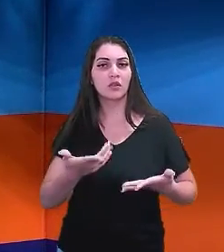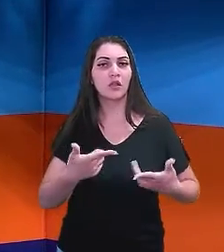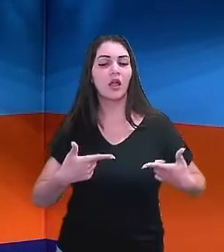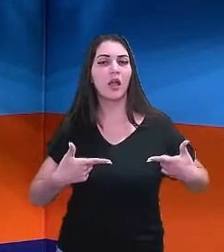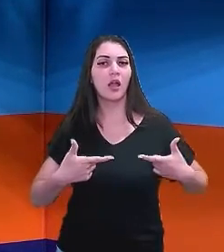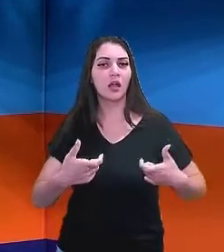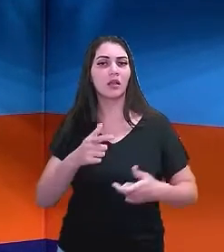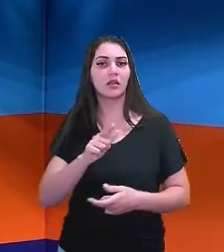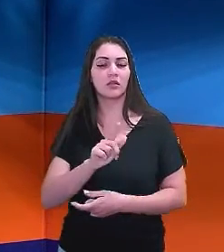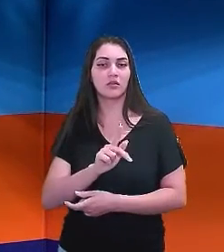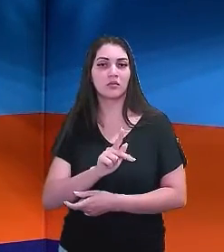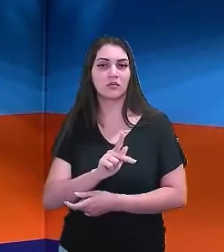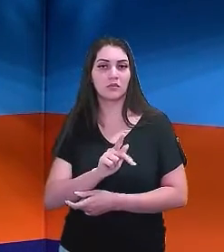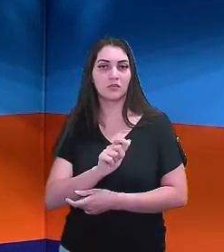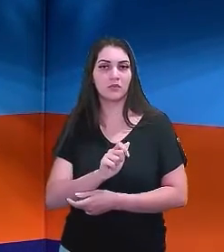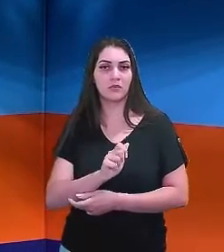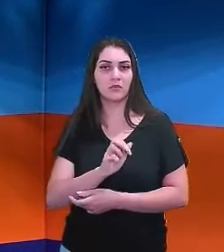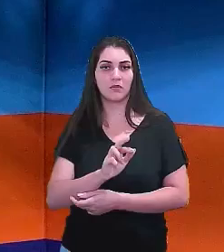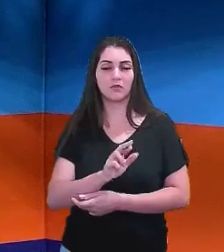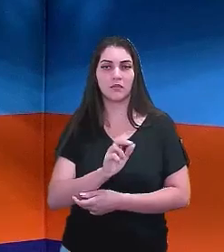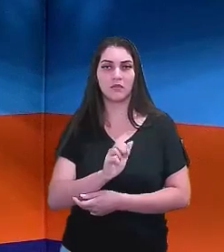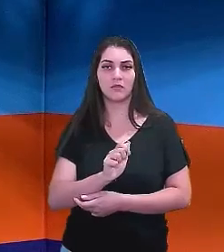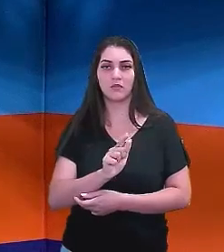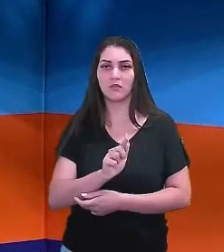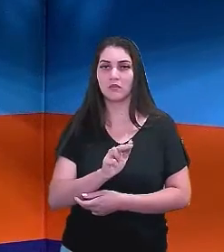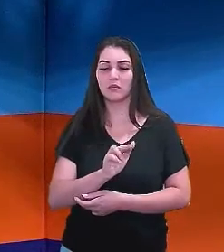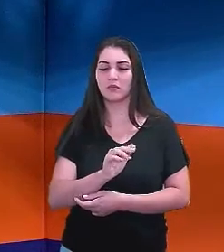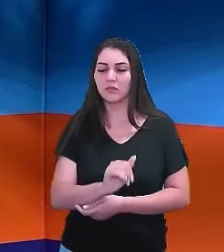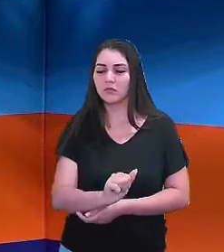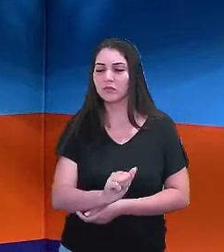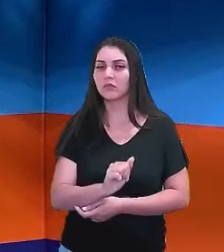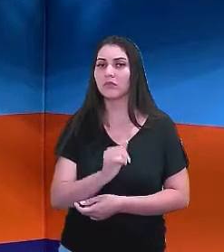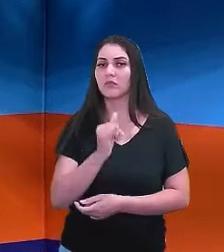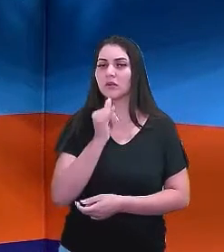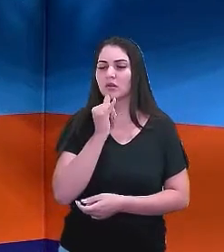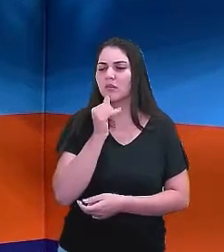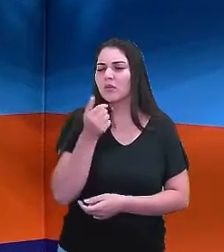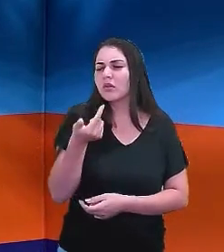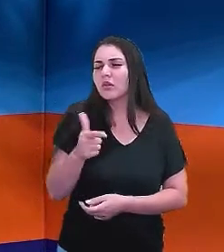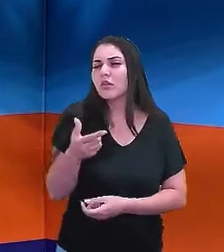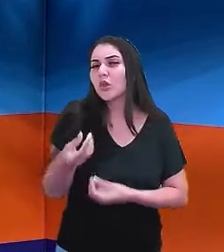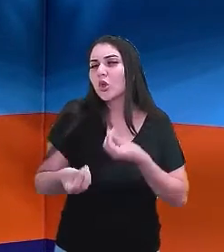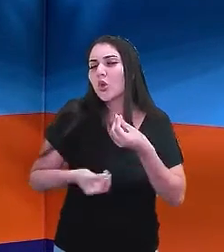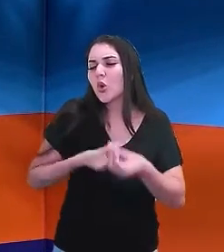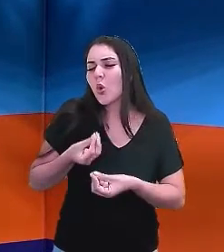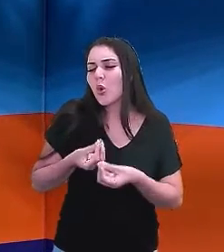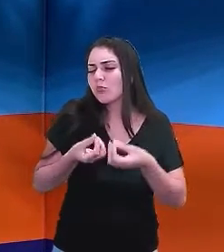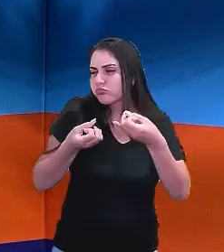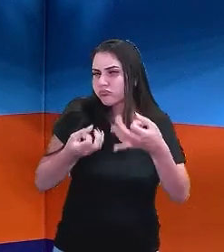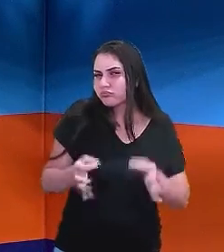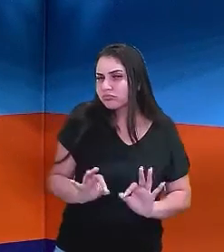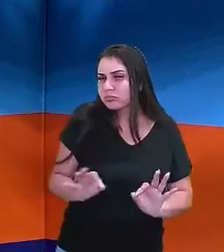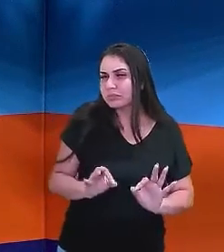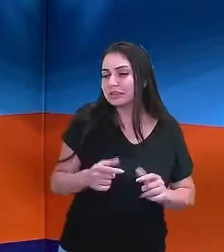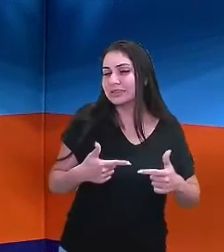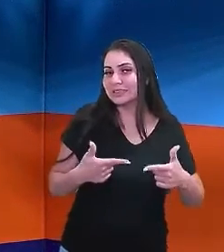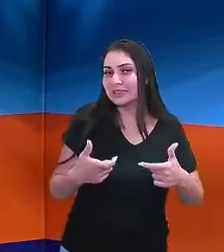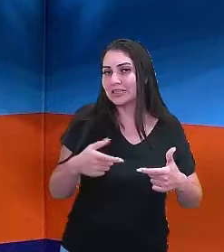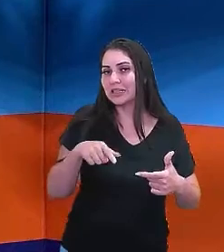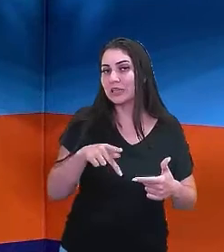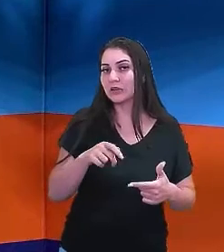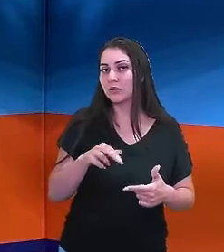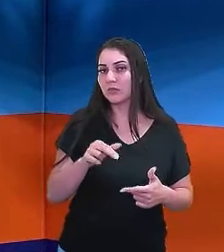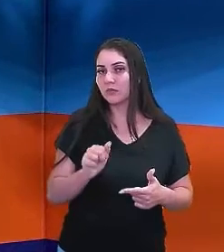do Paraguai, por exemplo. Não tem como a gente não falar que a Guerra do Paraguai, ela